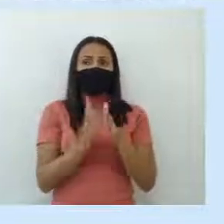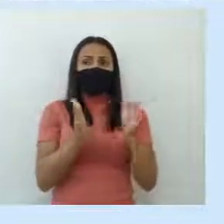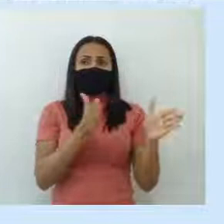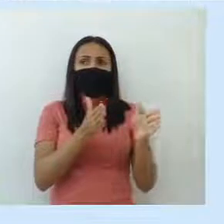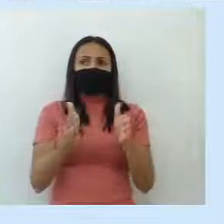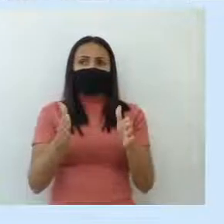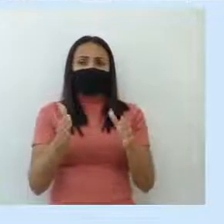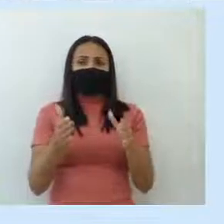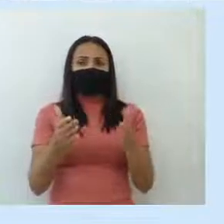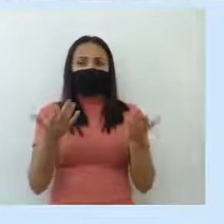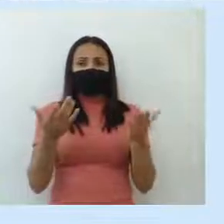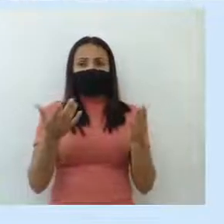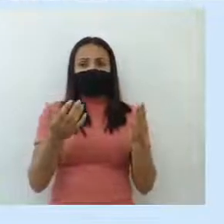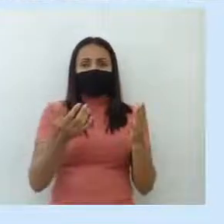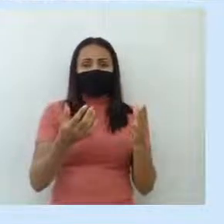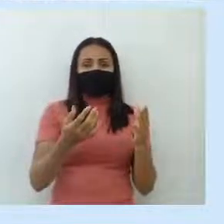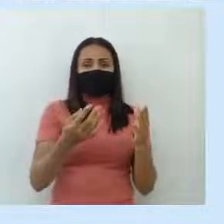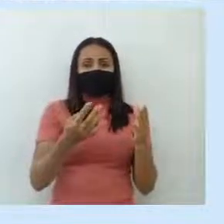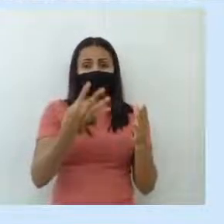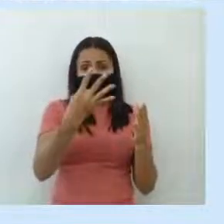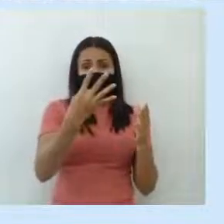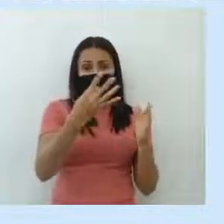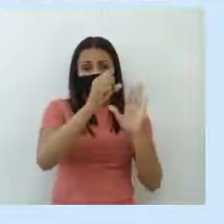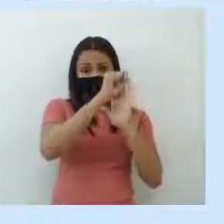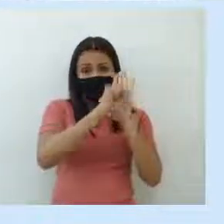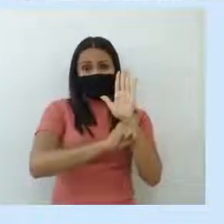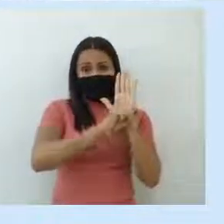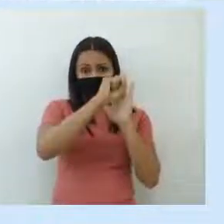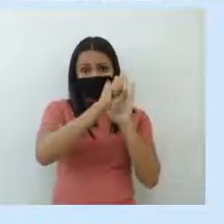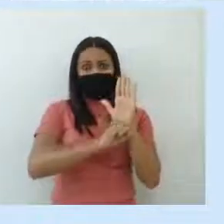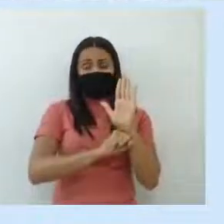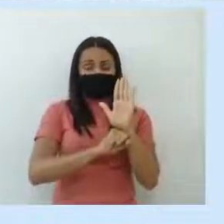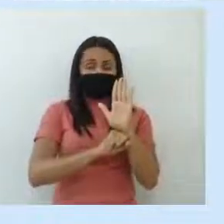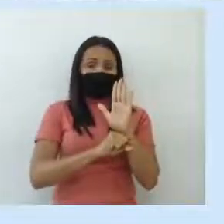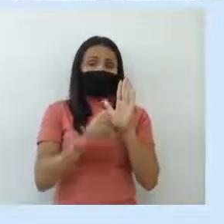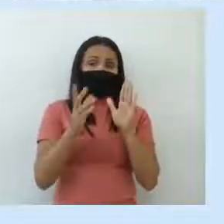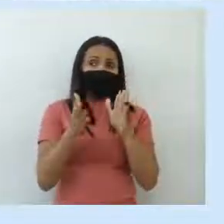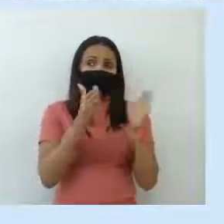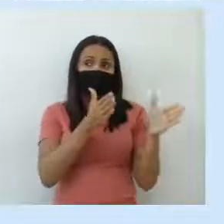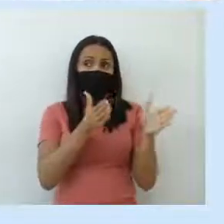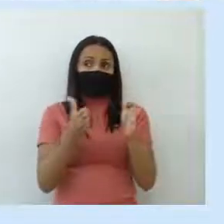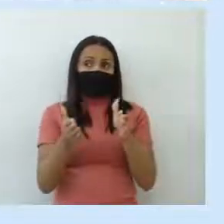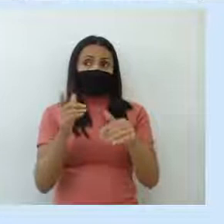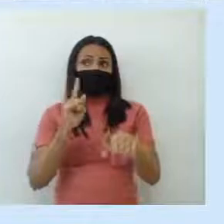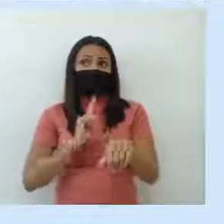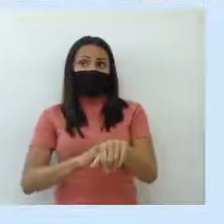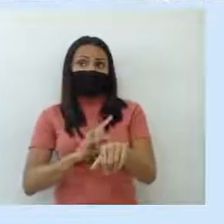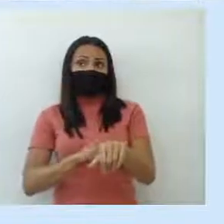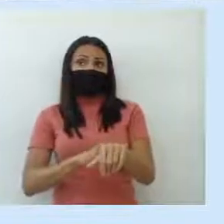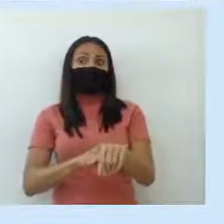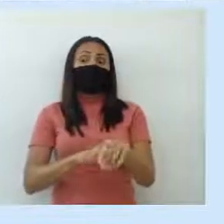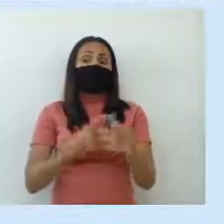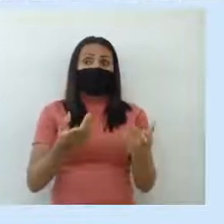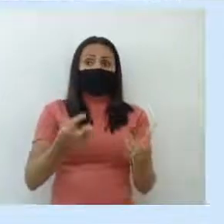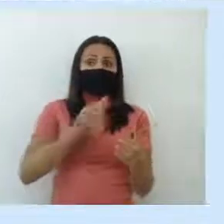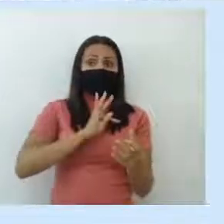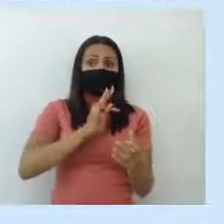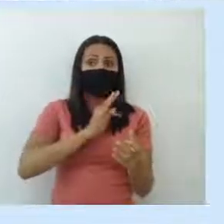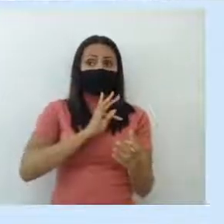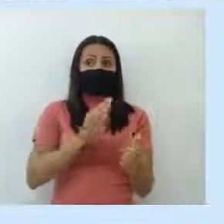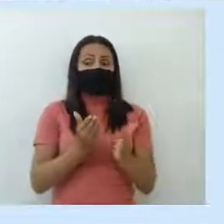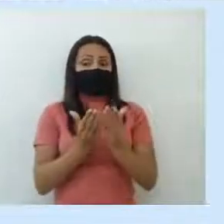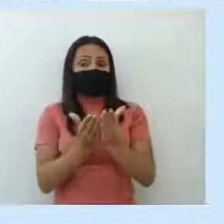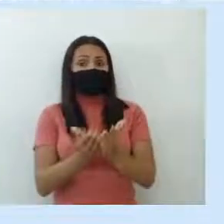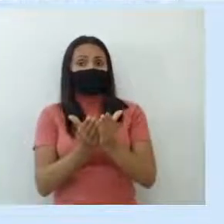4 séculos. Bem, e durante esse tempo, as técnicas de